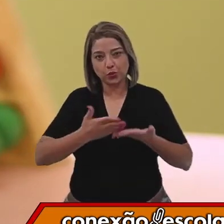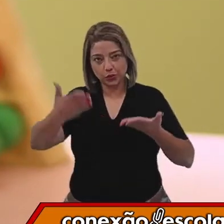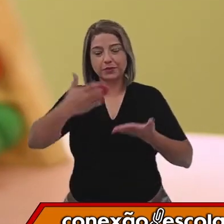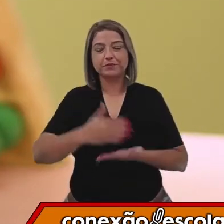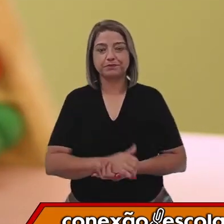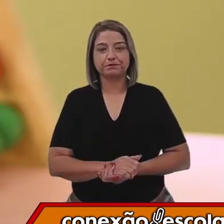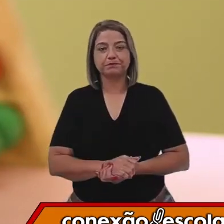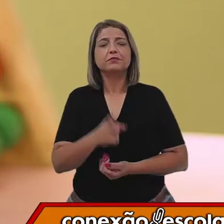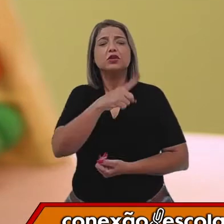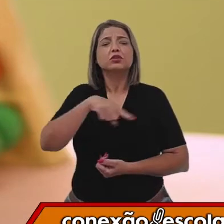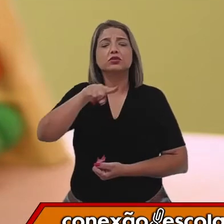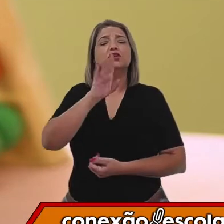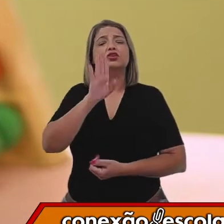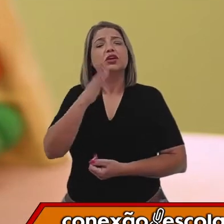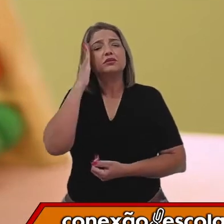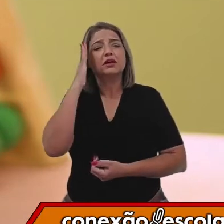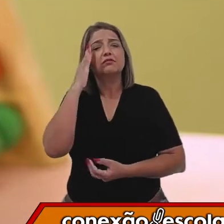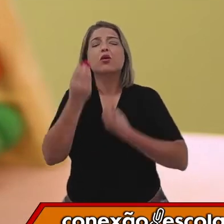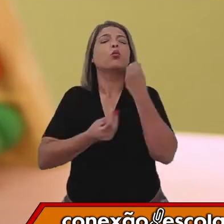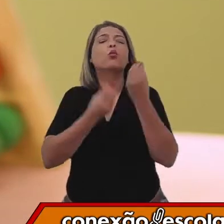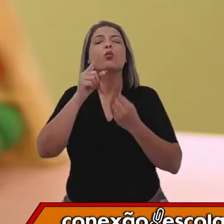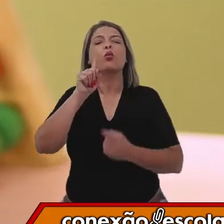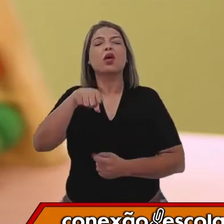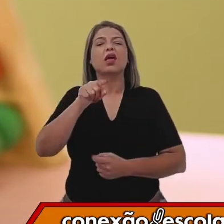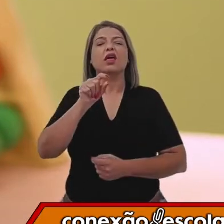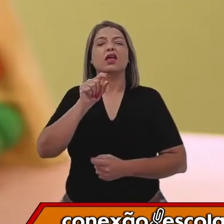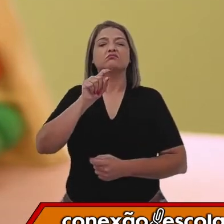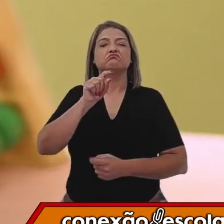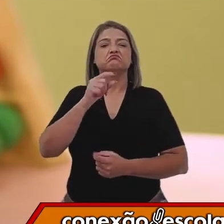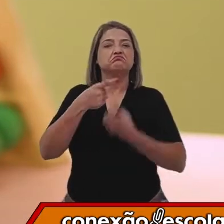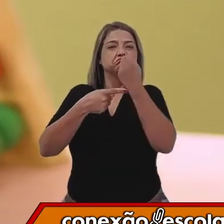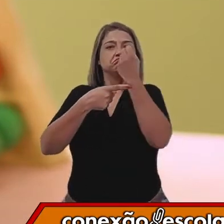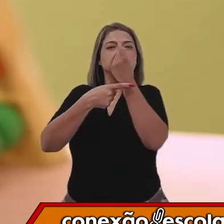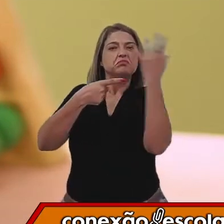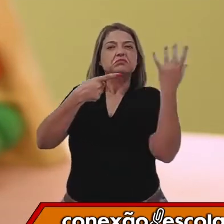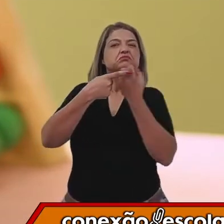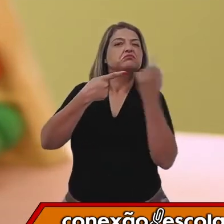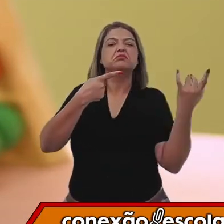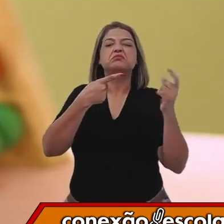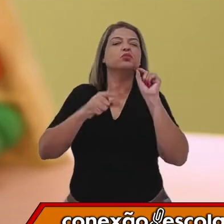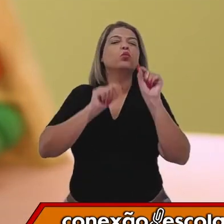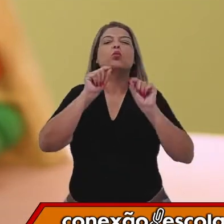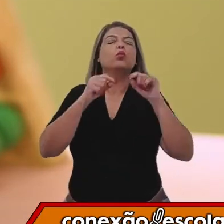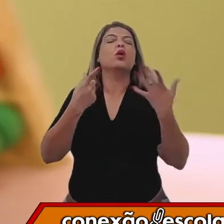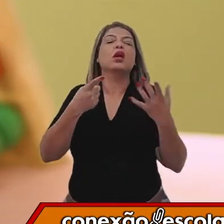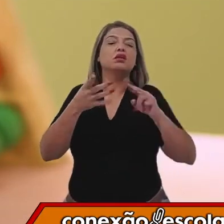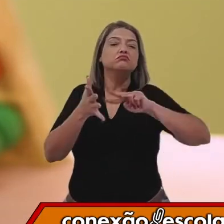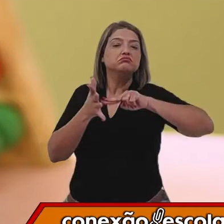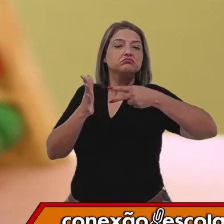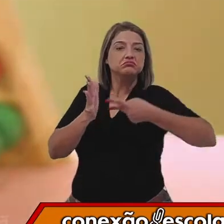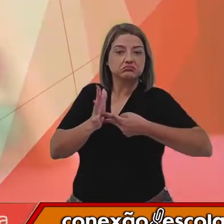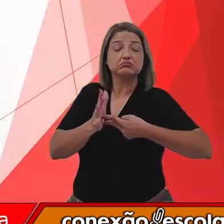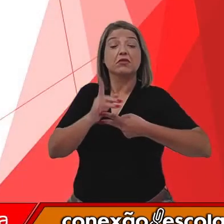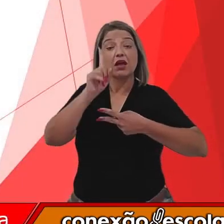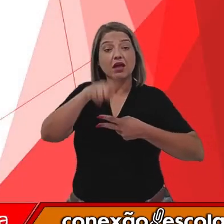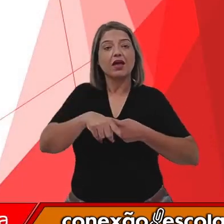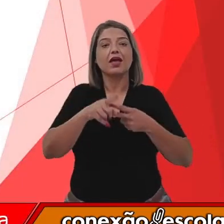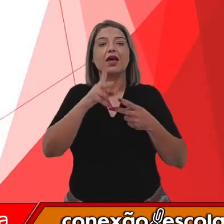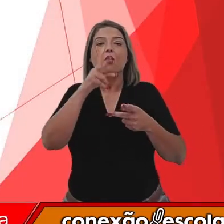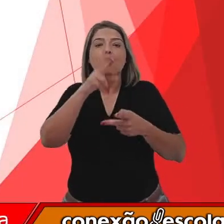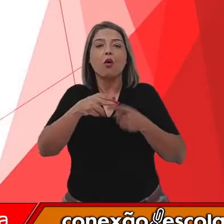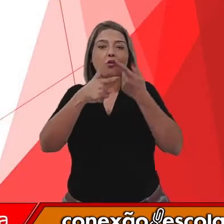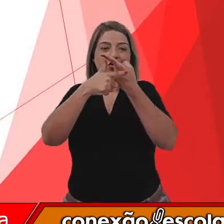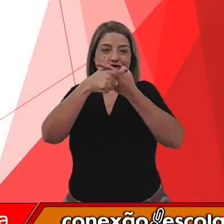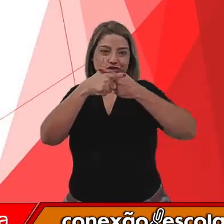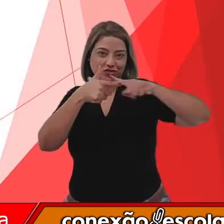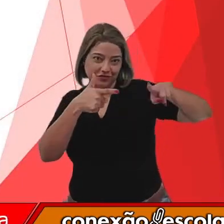Você já parou para pensar o que é uma fração? Uma fração é uma divisão, que pode representar a parte